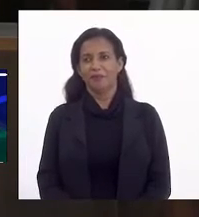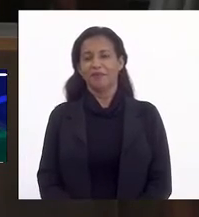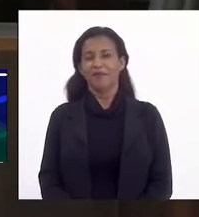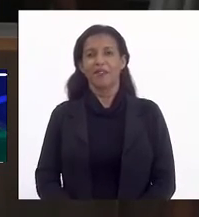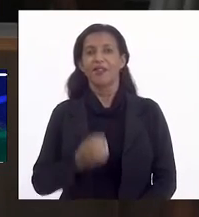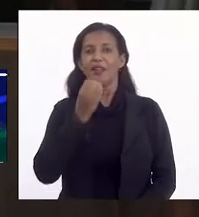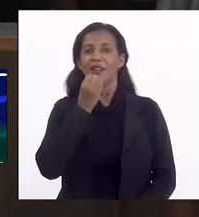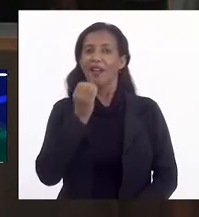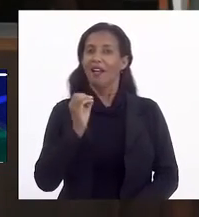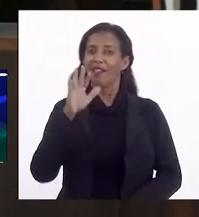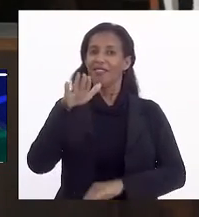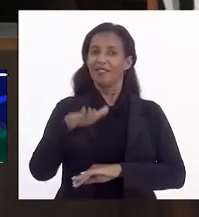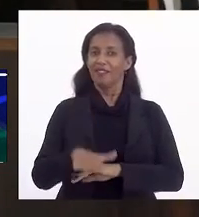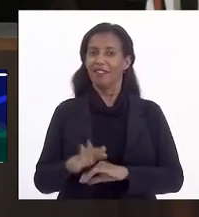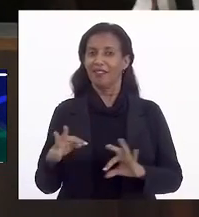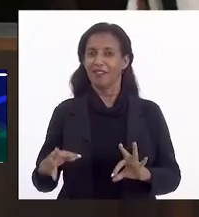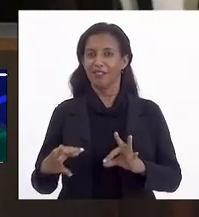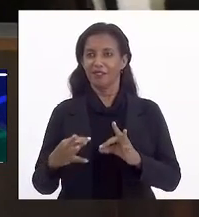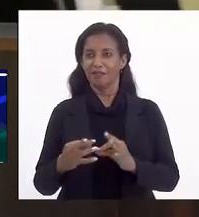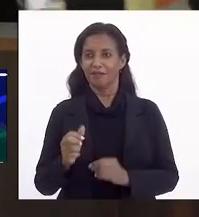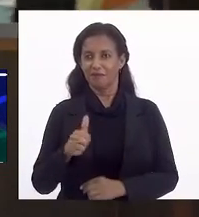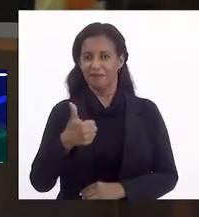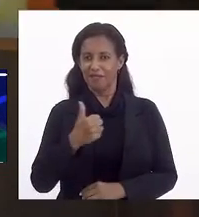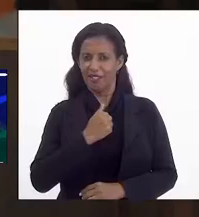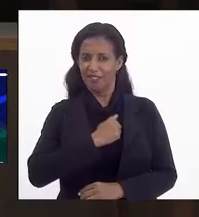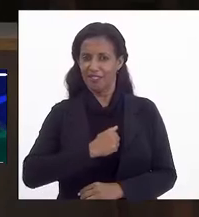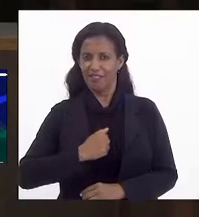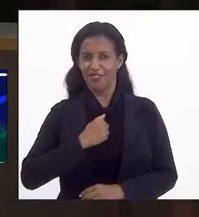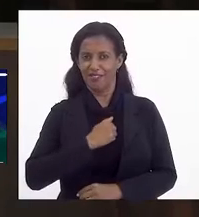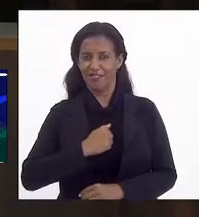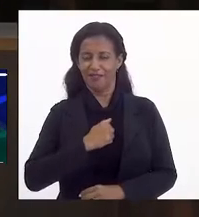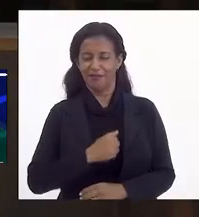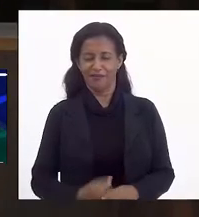Boa tarde a todas e todos. Primeiro, dizer da saudade.